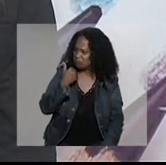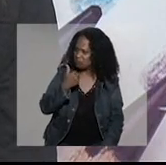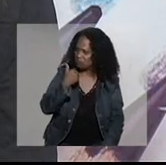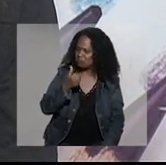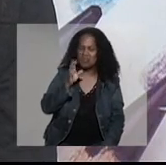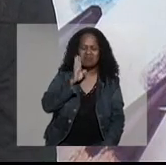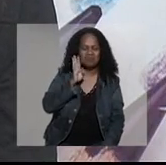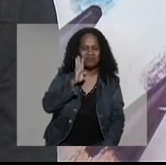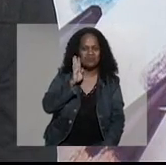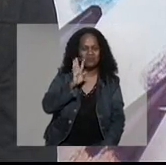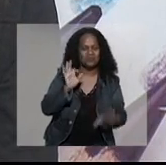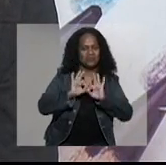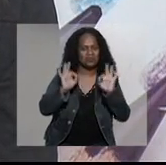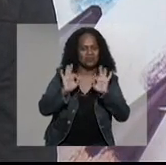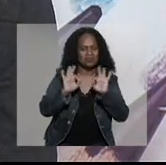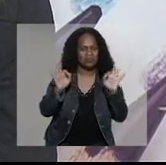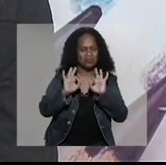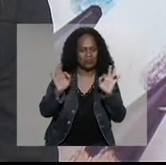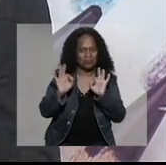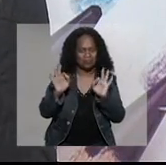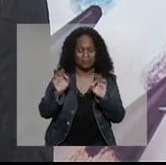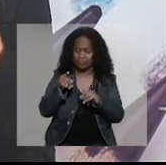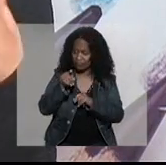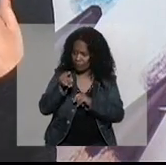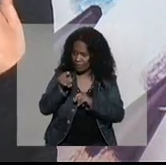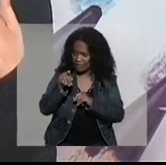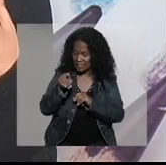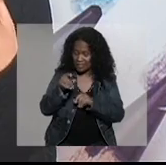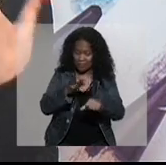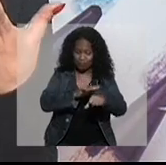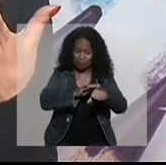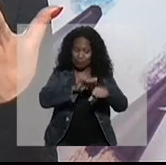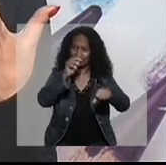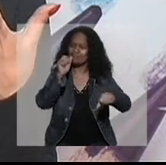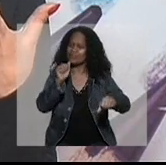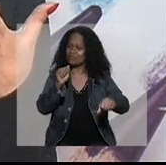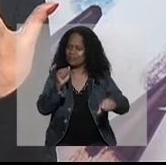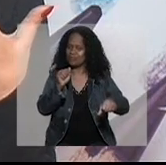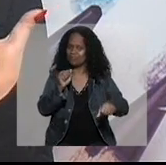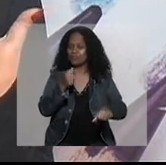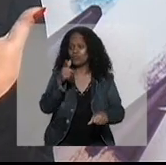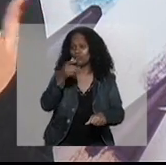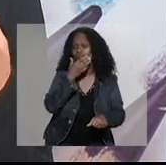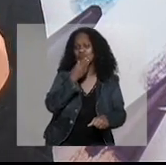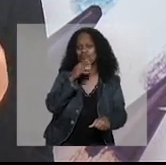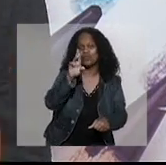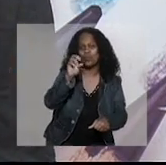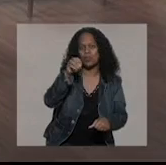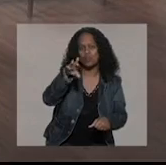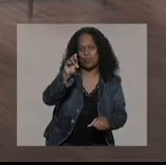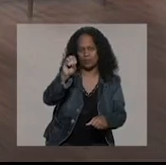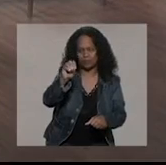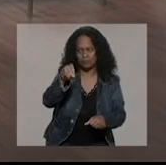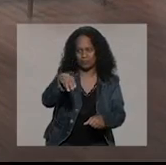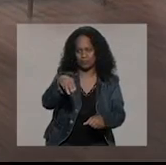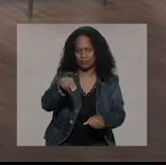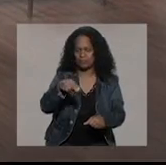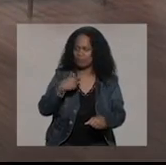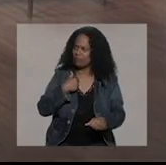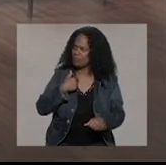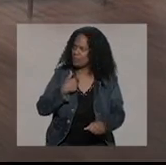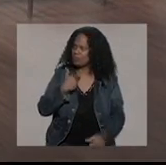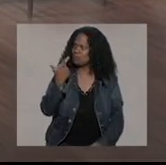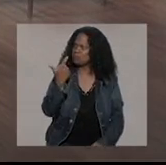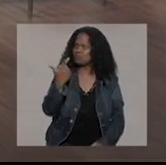Gênia, que foi que ela contou histórias e ela se curou. Sim. Robson. Dani,